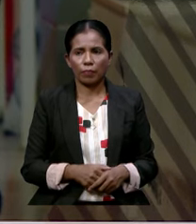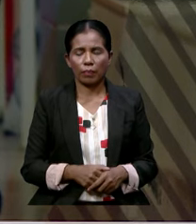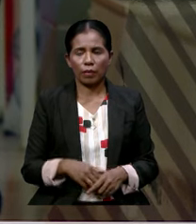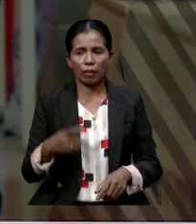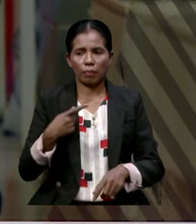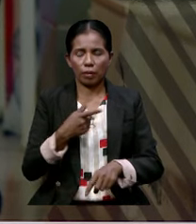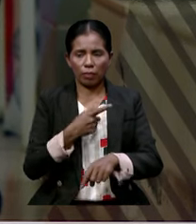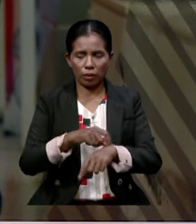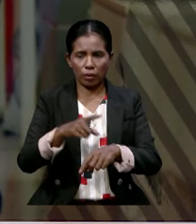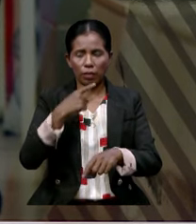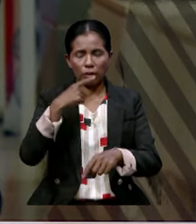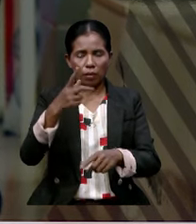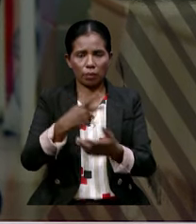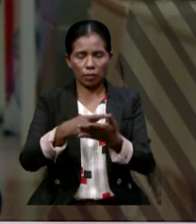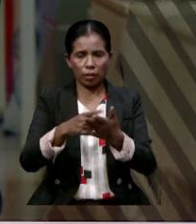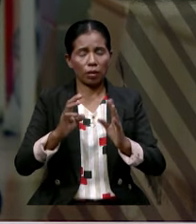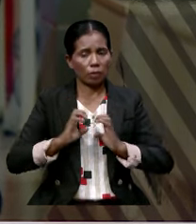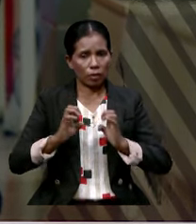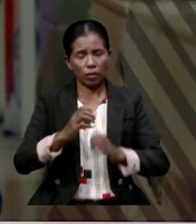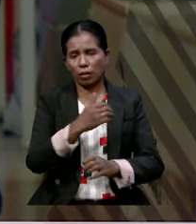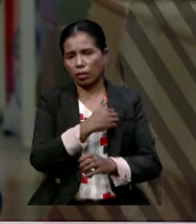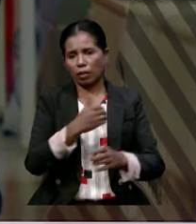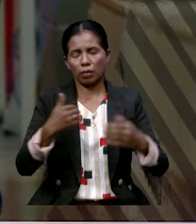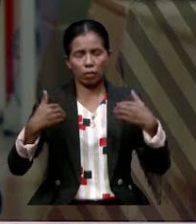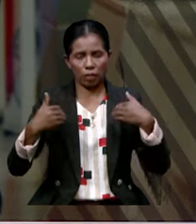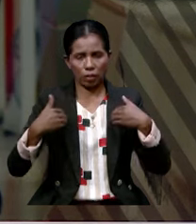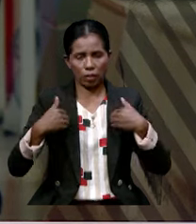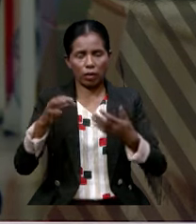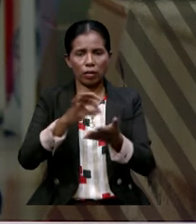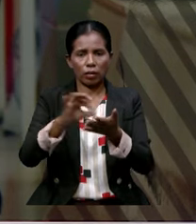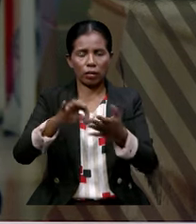Parlamento Nacional lamenta o projeto de emergência na bebida e contrato.